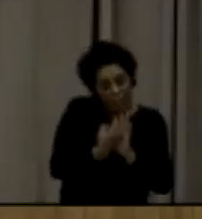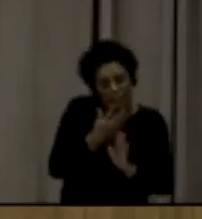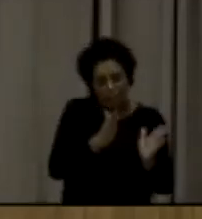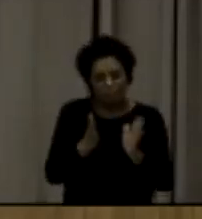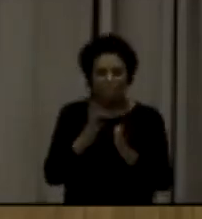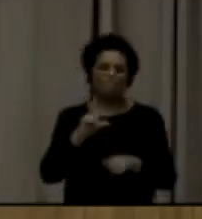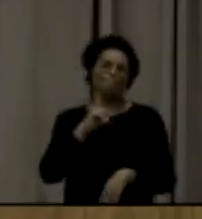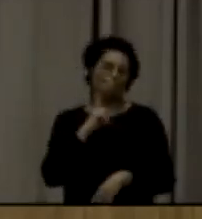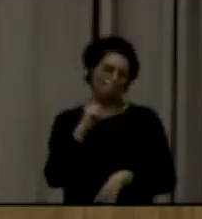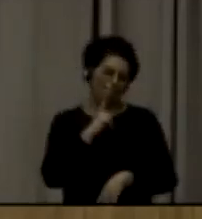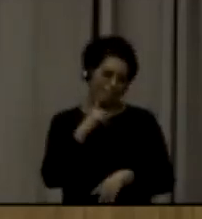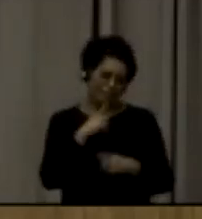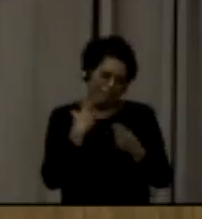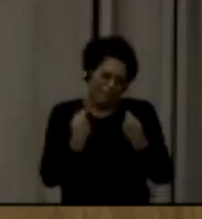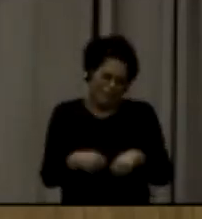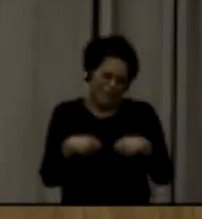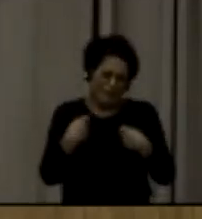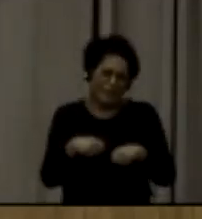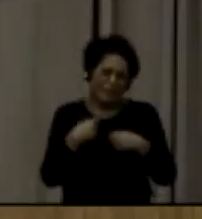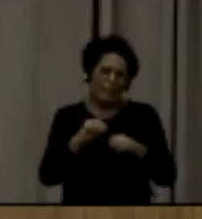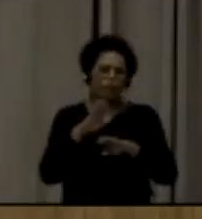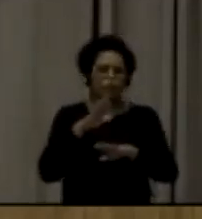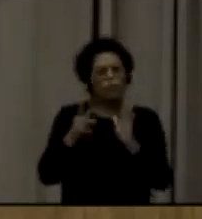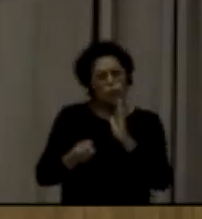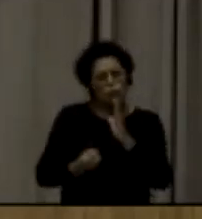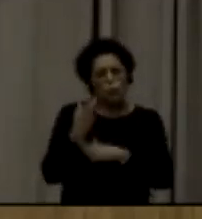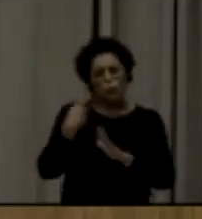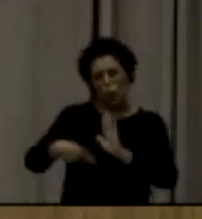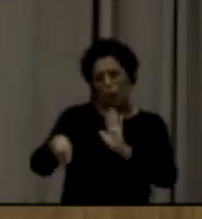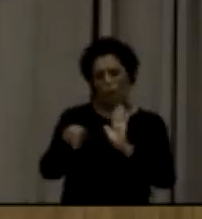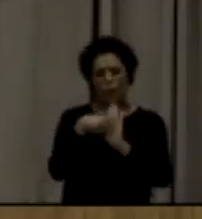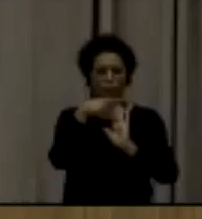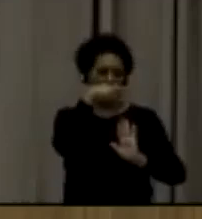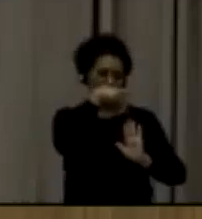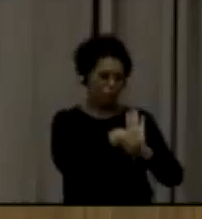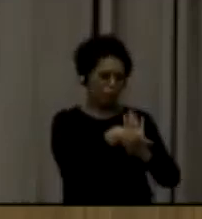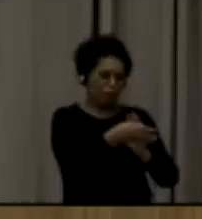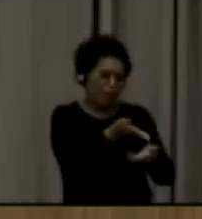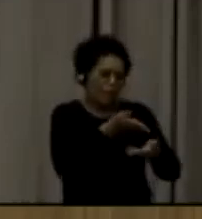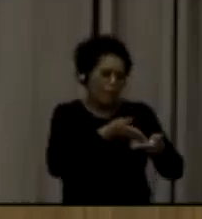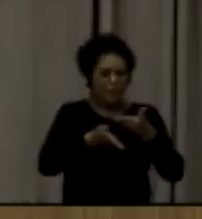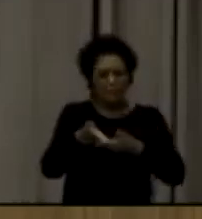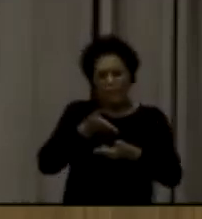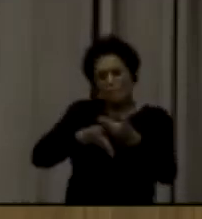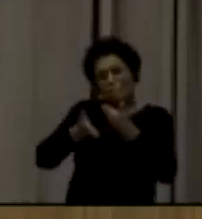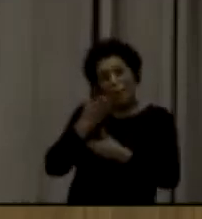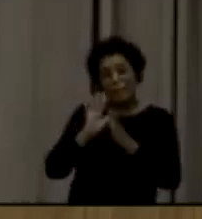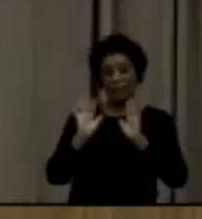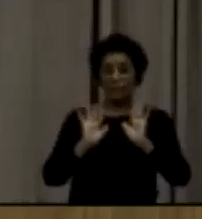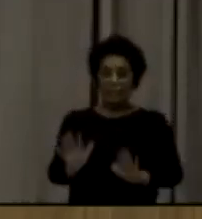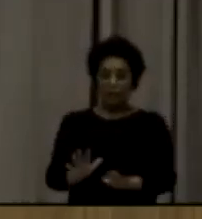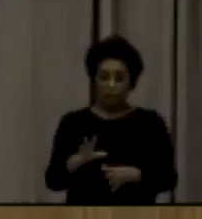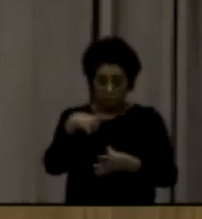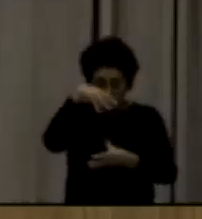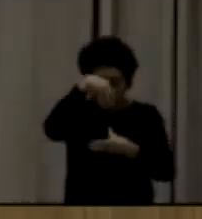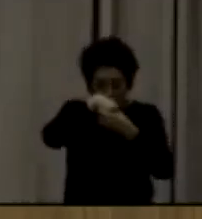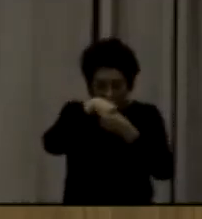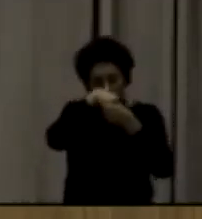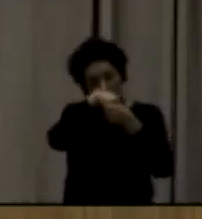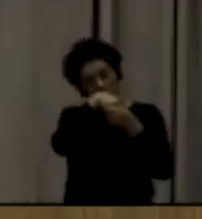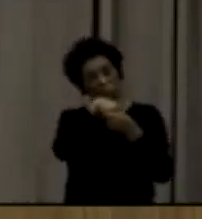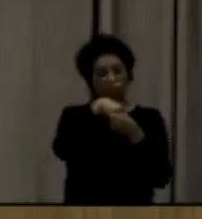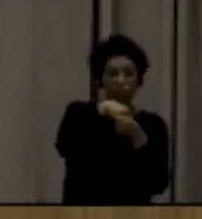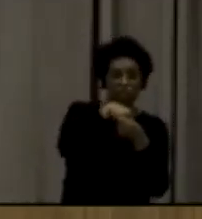nós estamos nessa necessidade de poder construir o próprio projeto para poder articular e não vê-lo dentro de um nível